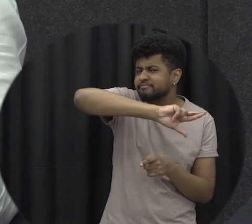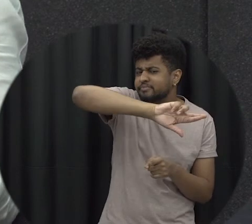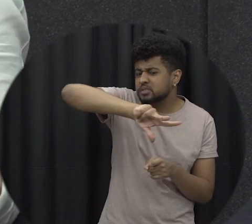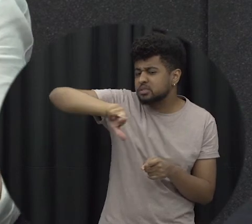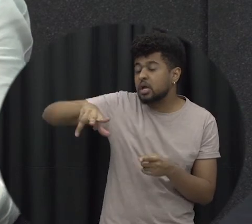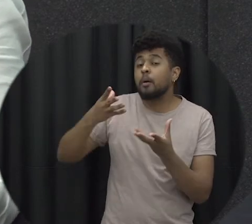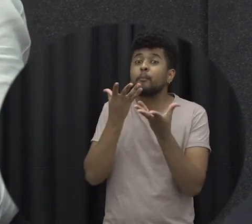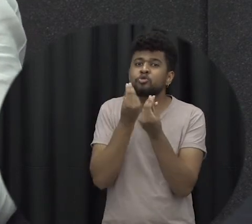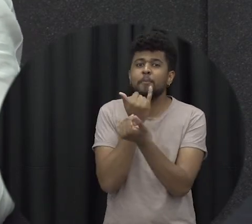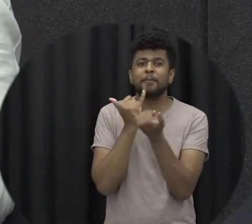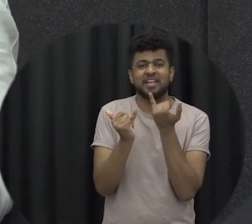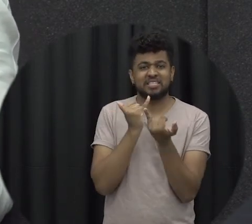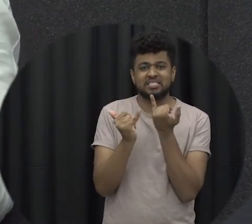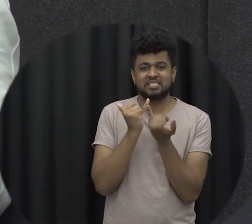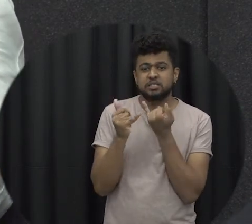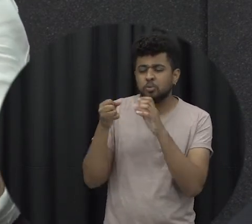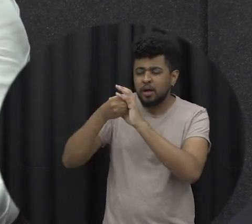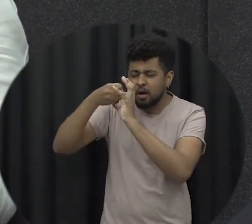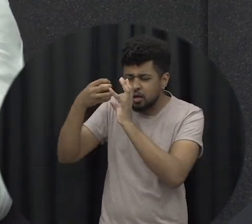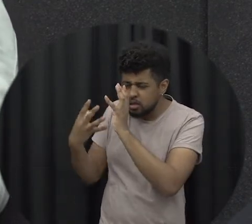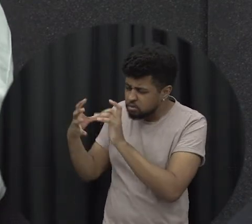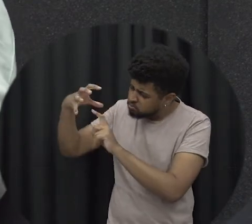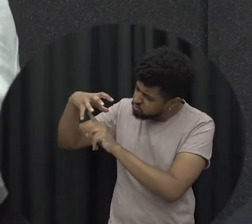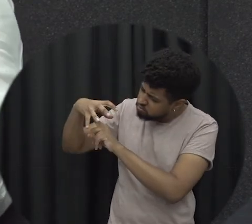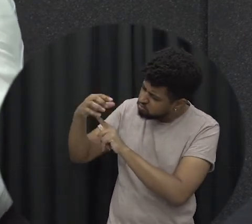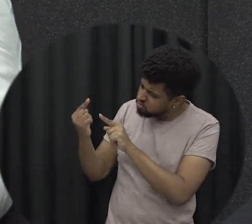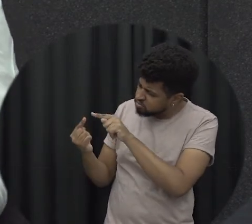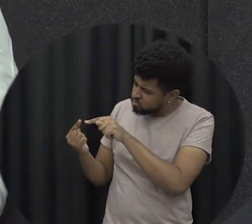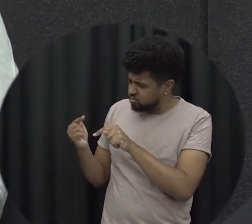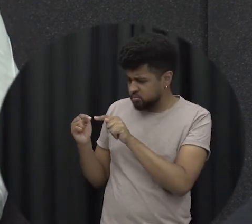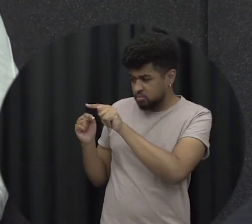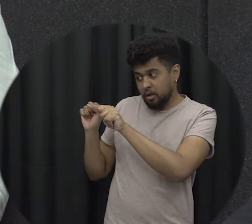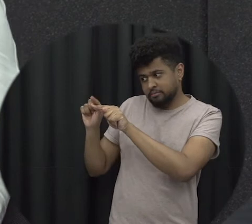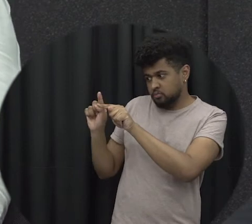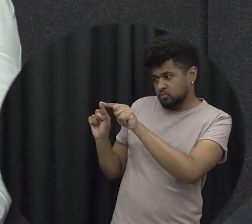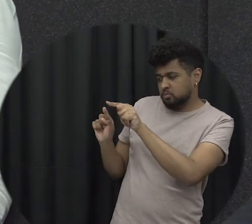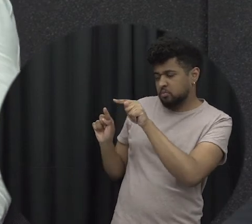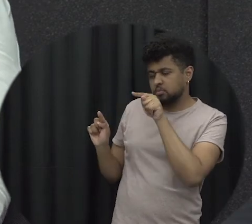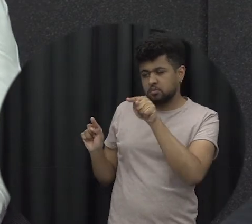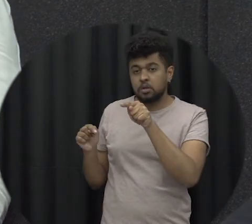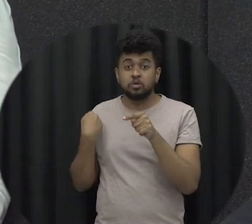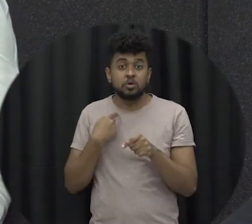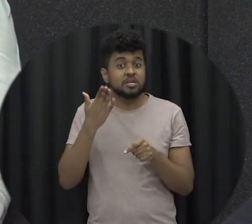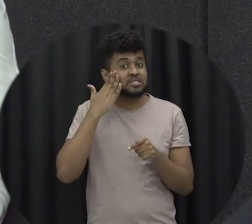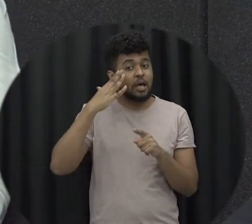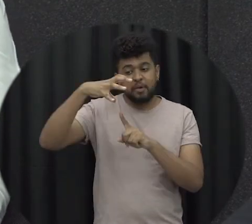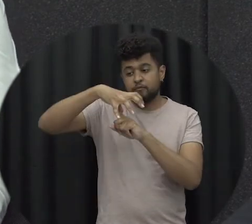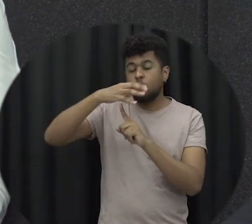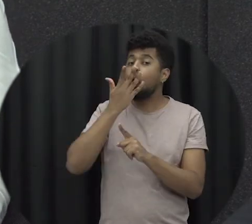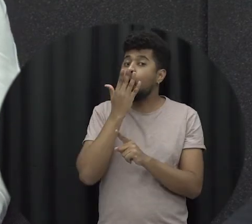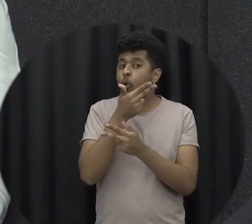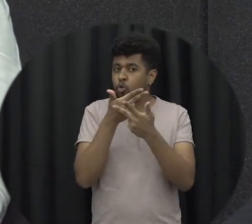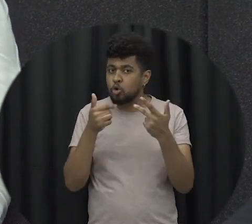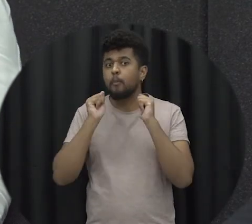muito parecidas. Então, alguma característica que diferencia, às vezes a gente já sabe. A gente já sabe que fungos